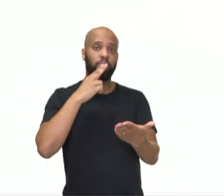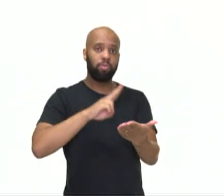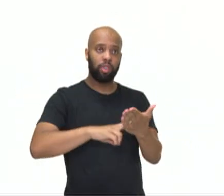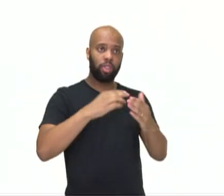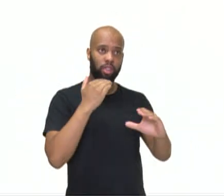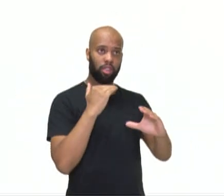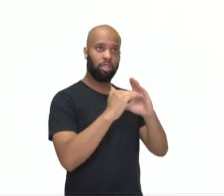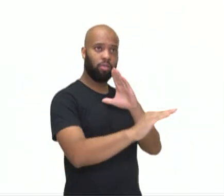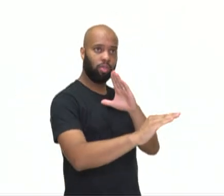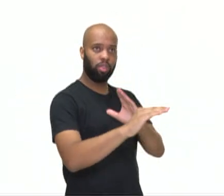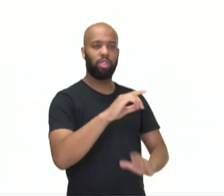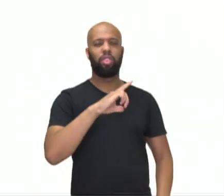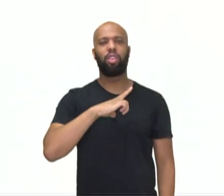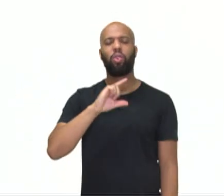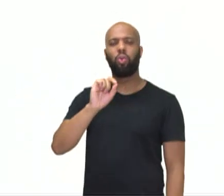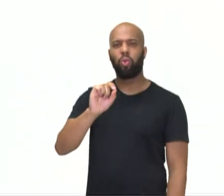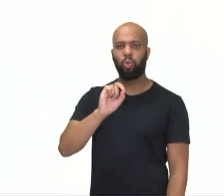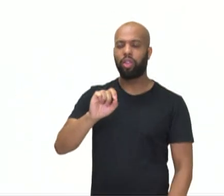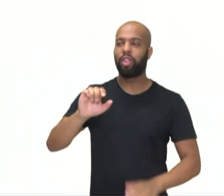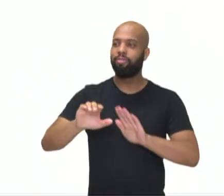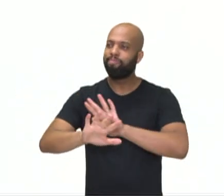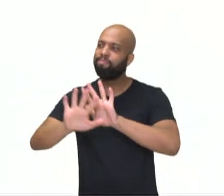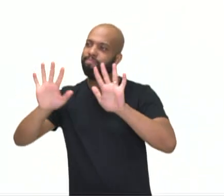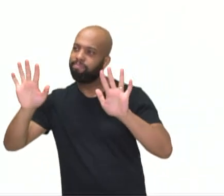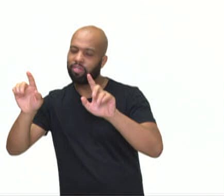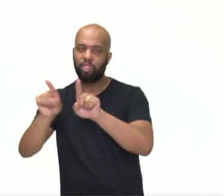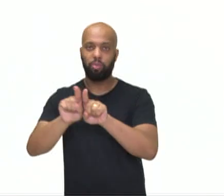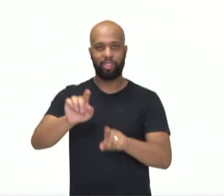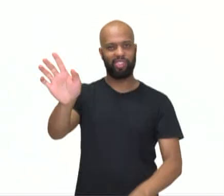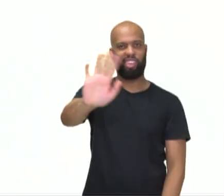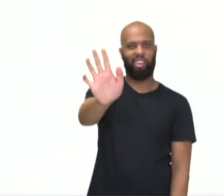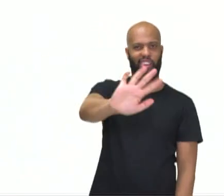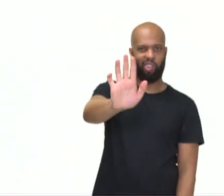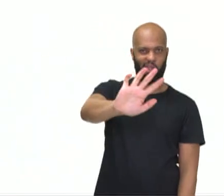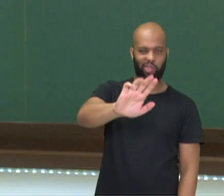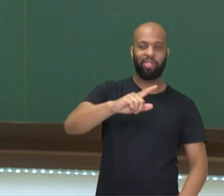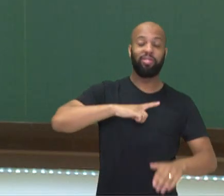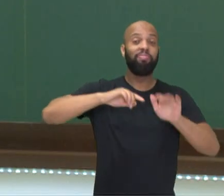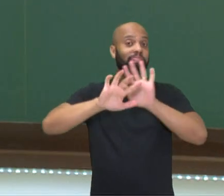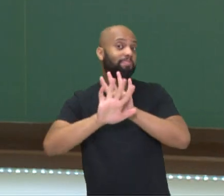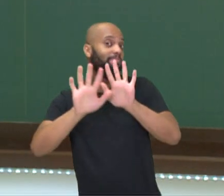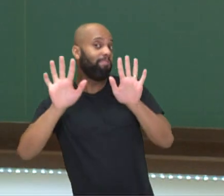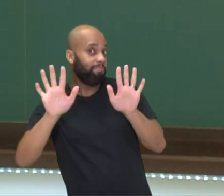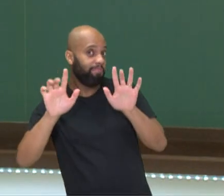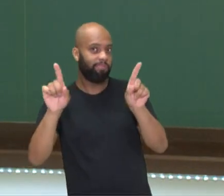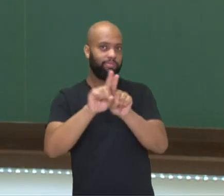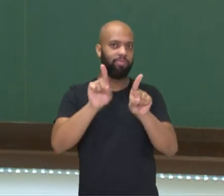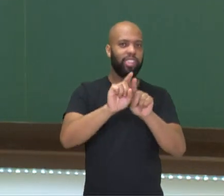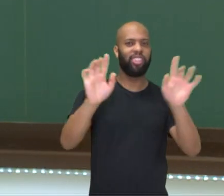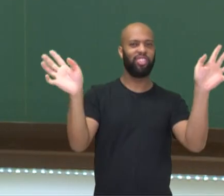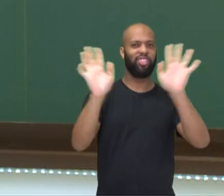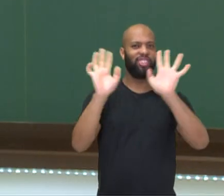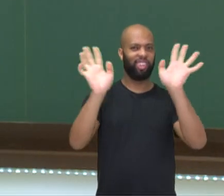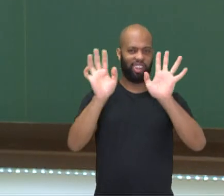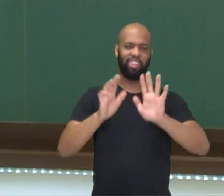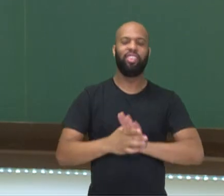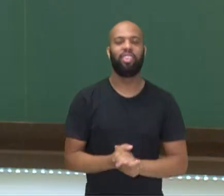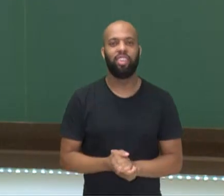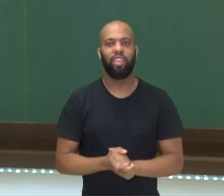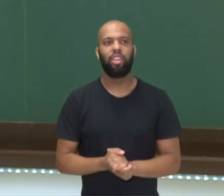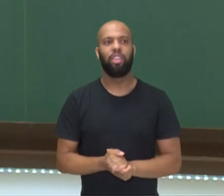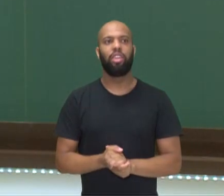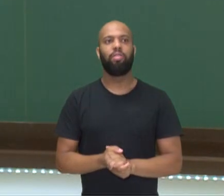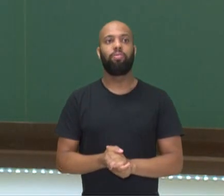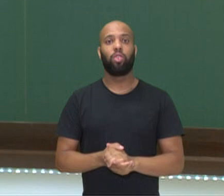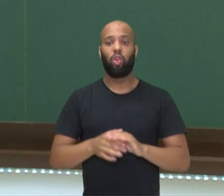haver saludos e despedidas, ou seja, numa postal costuma ter saudações e despedidas.